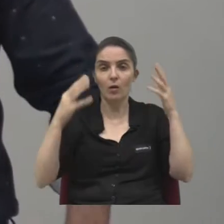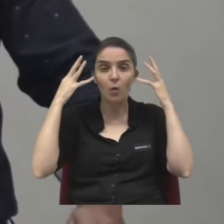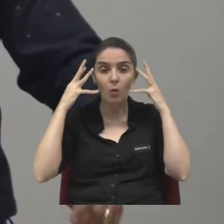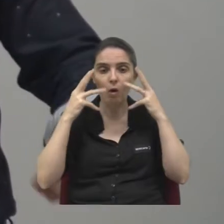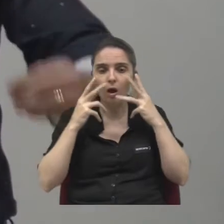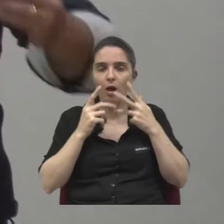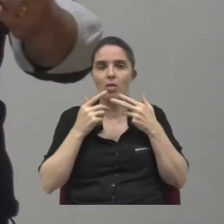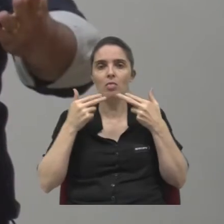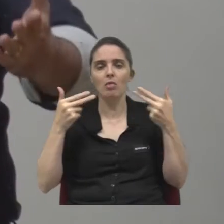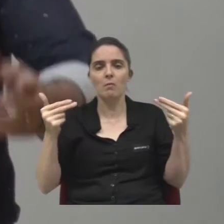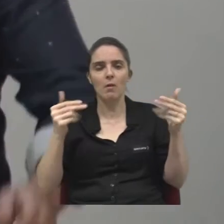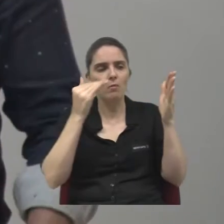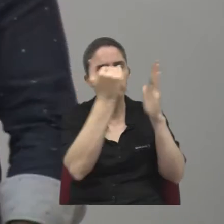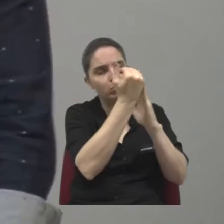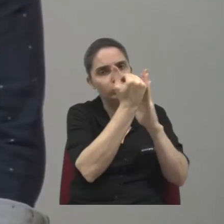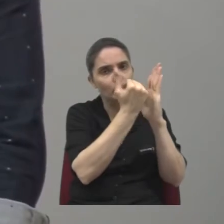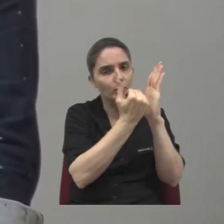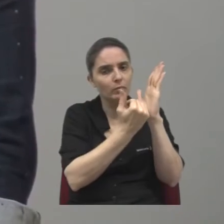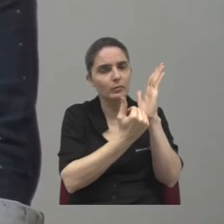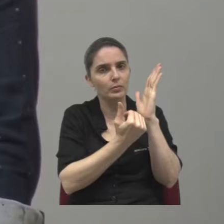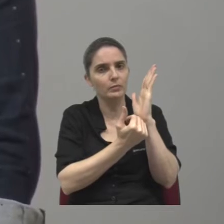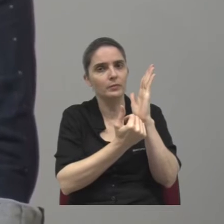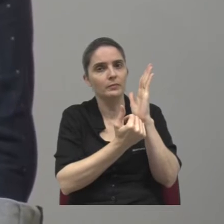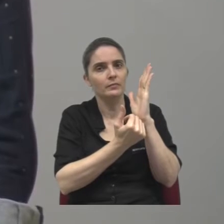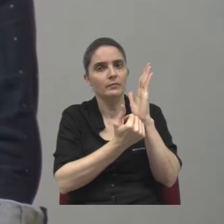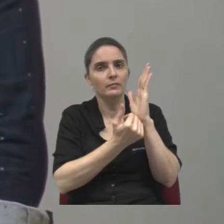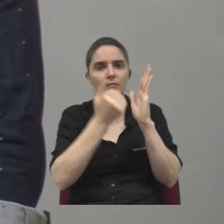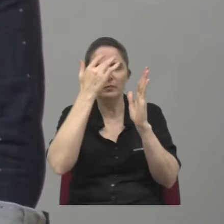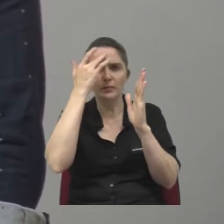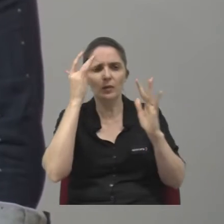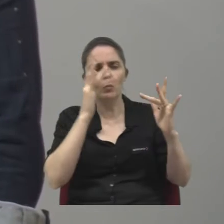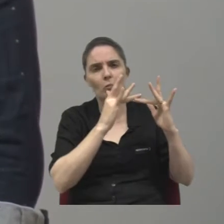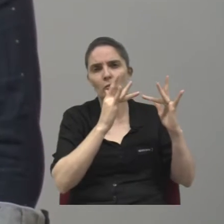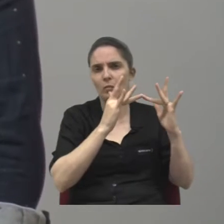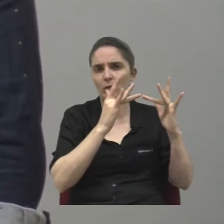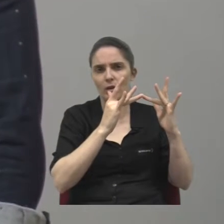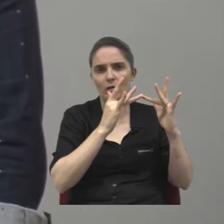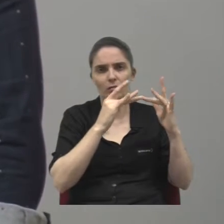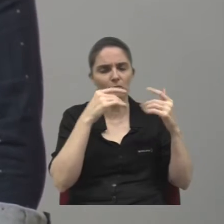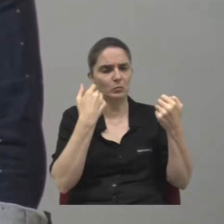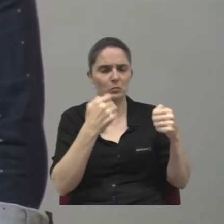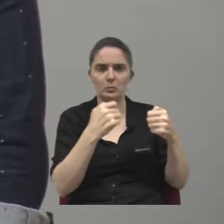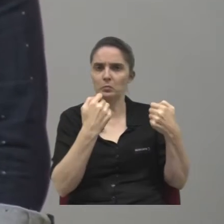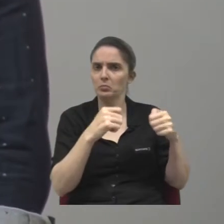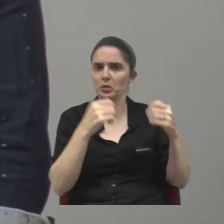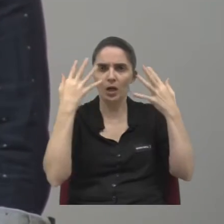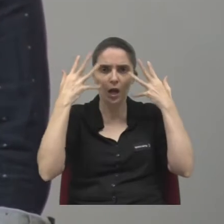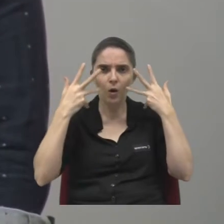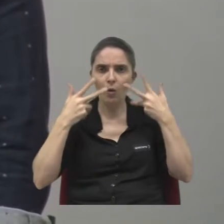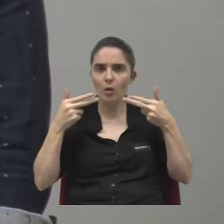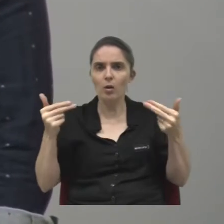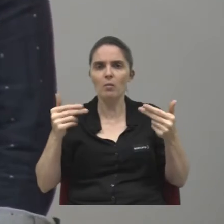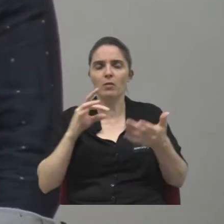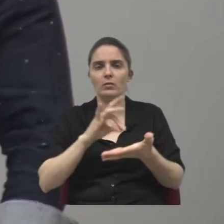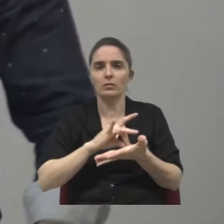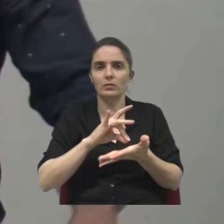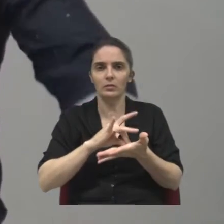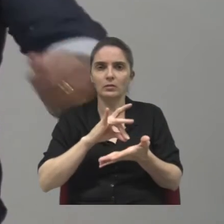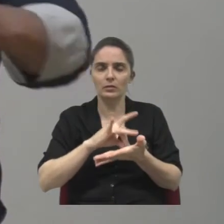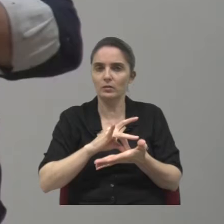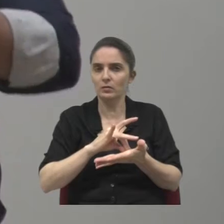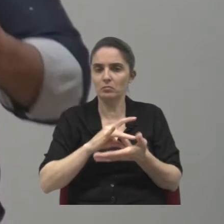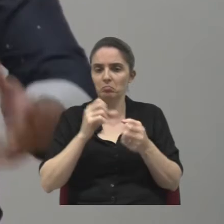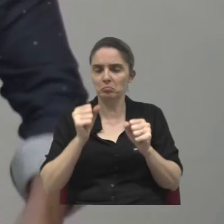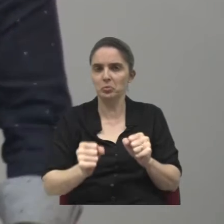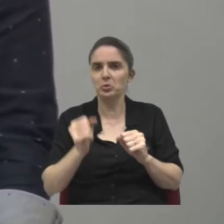o ser humano tenha contato com o animal, esse animal não precisa necessariamente ser de verdade. Esse animal pode ser hoje com